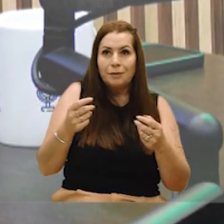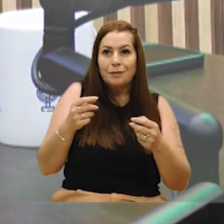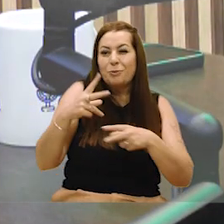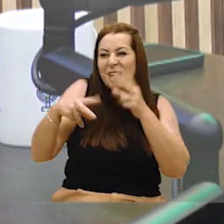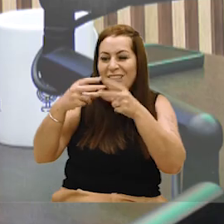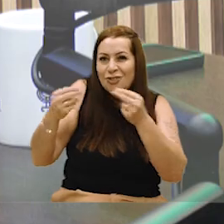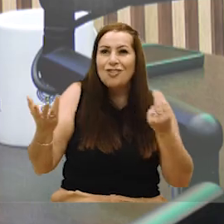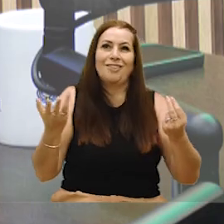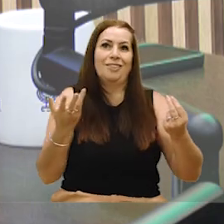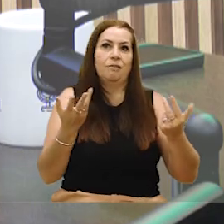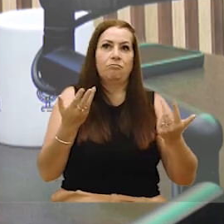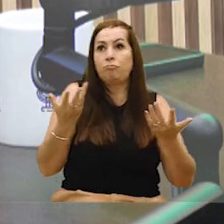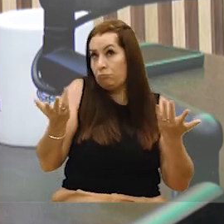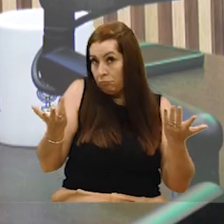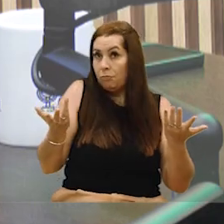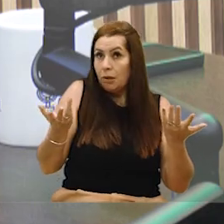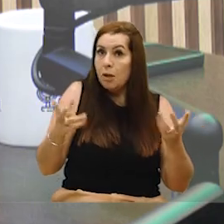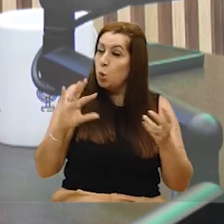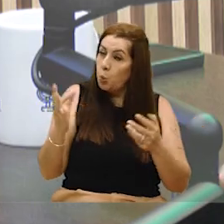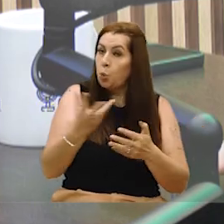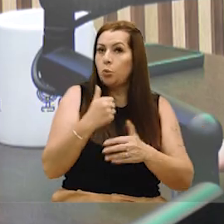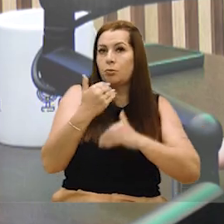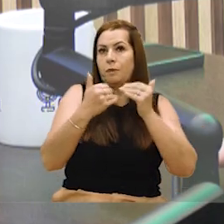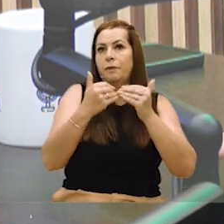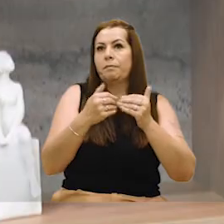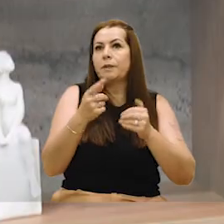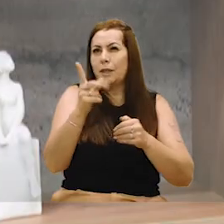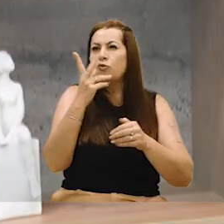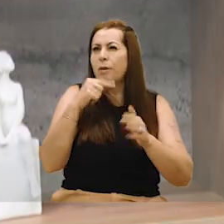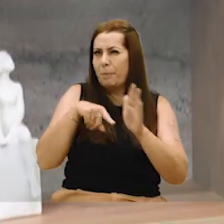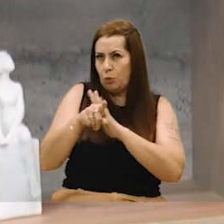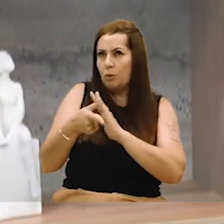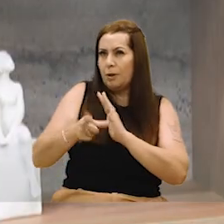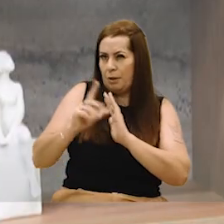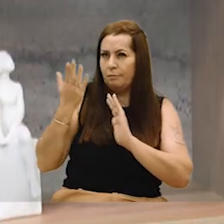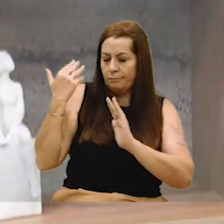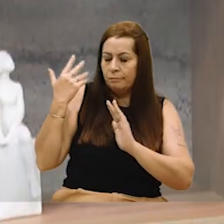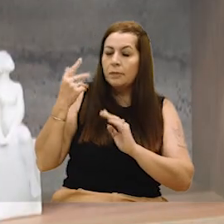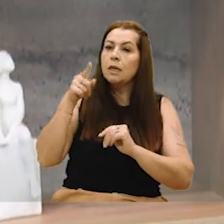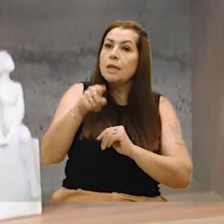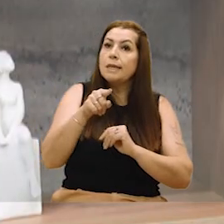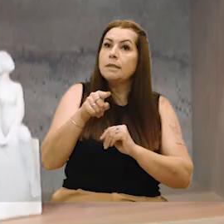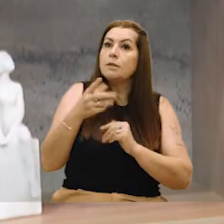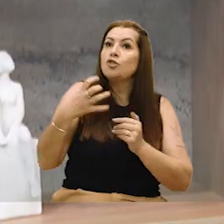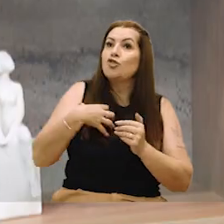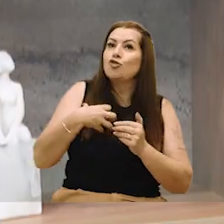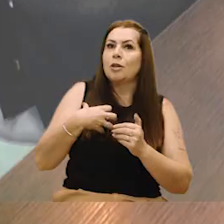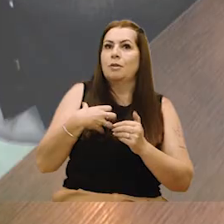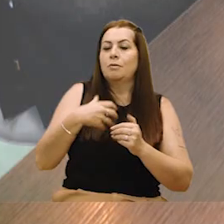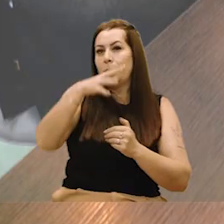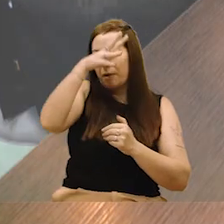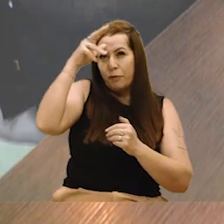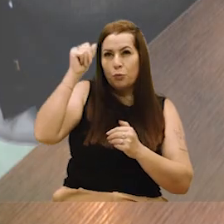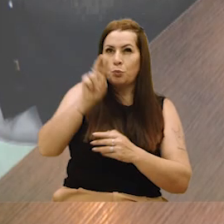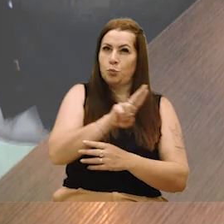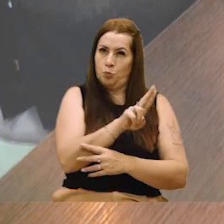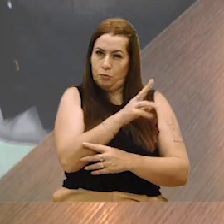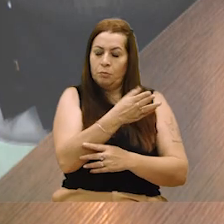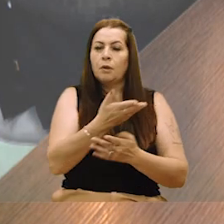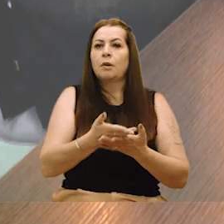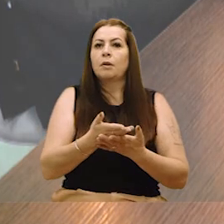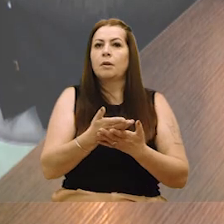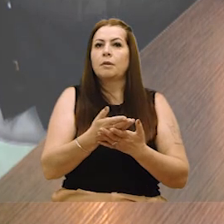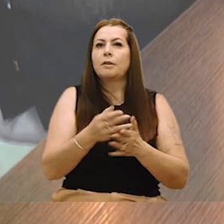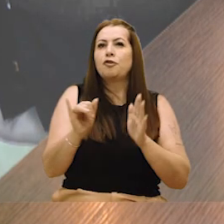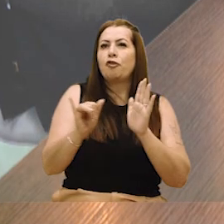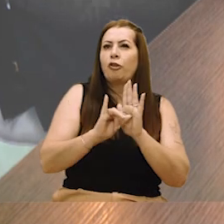as lembrancinhas, né? Então, tudo desenvolve. Eu já lhe perguntei outras vezes, esse formato que a prefeitura está